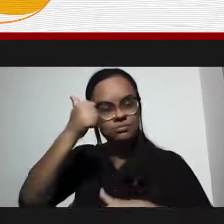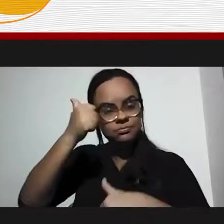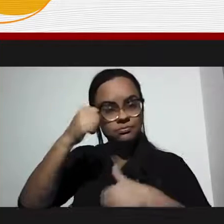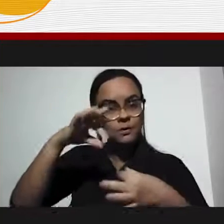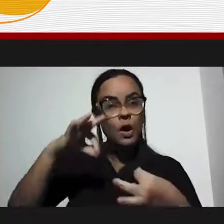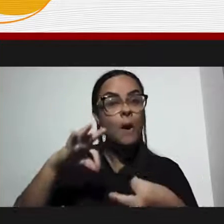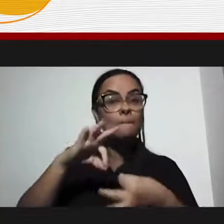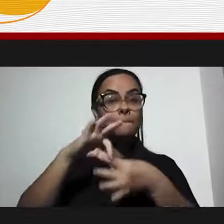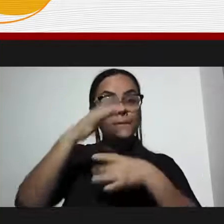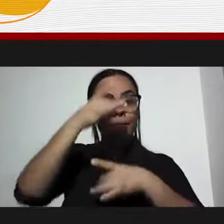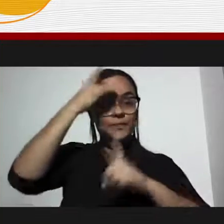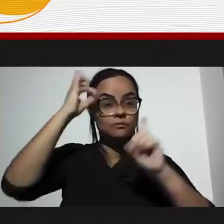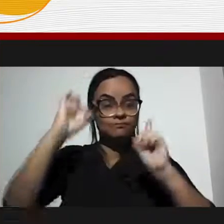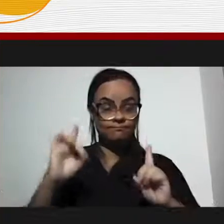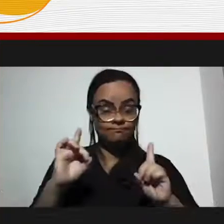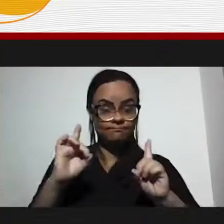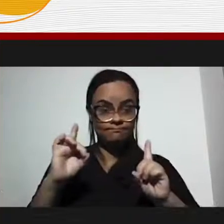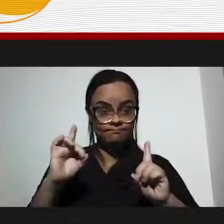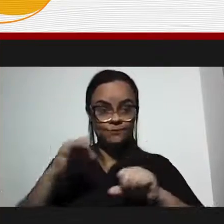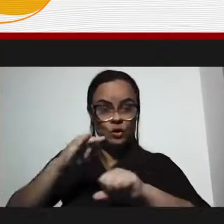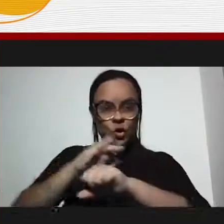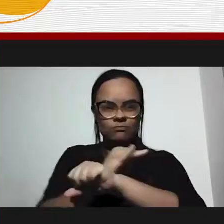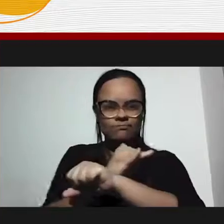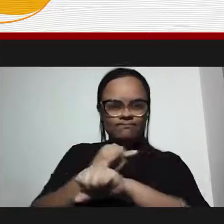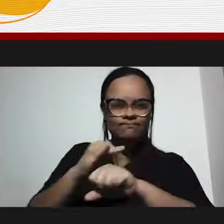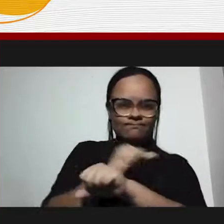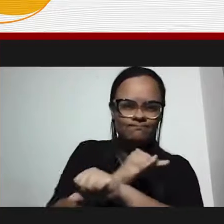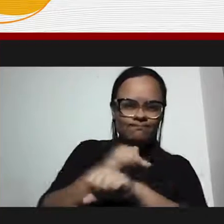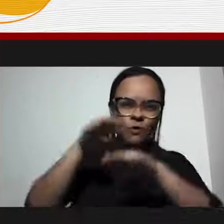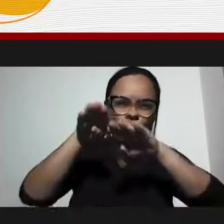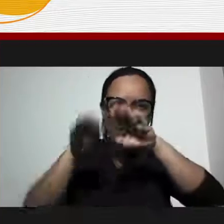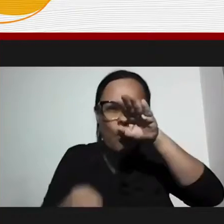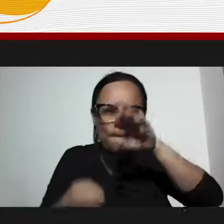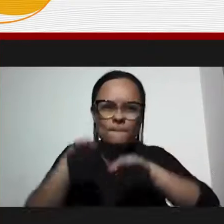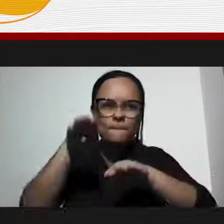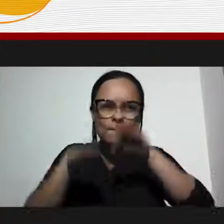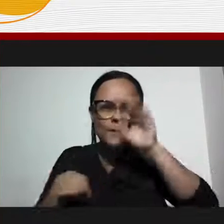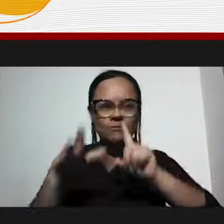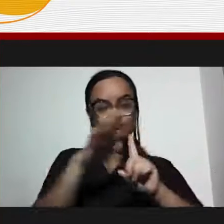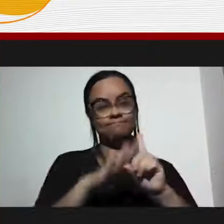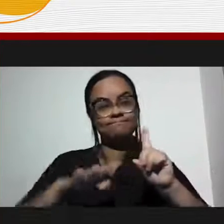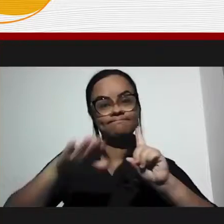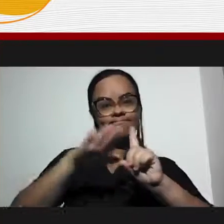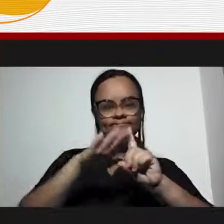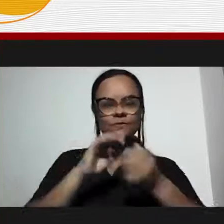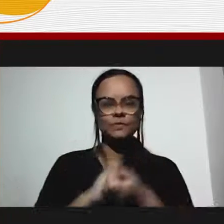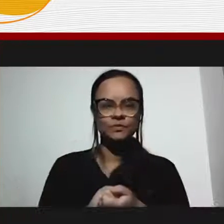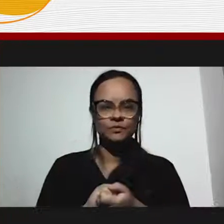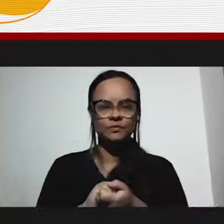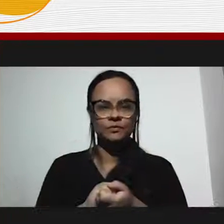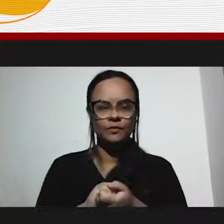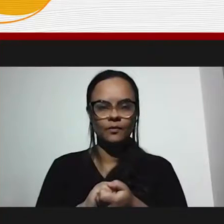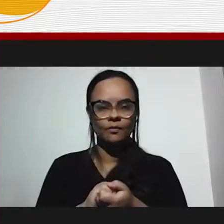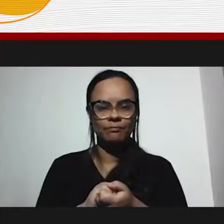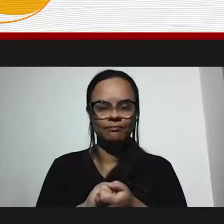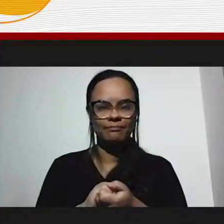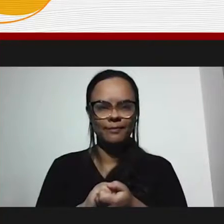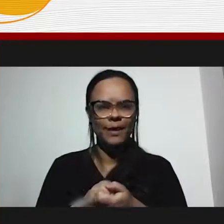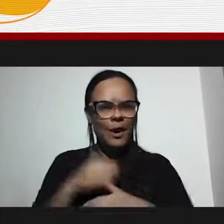para acabar ou eliminar as desigualdades sociais. Está conosco aqui hoje o grande